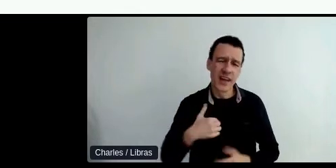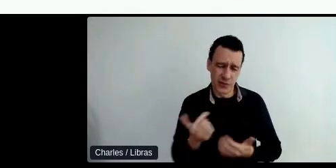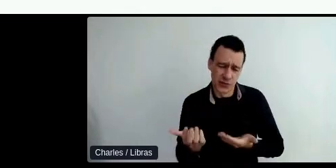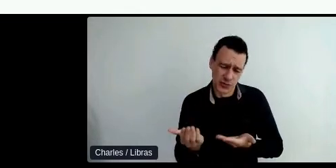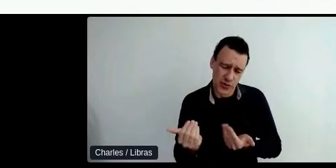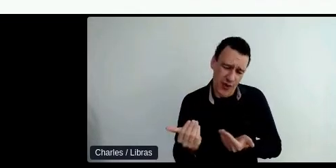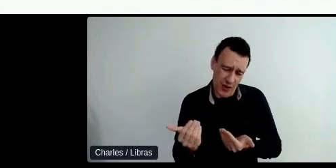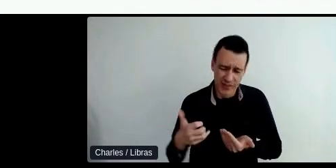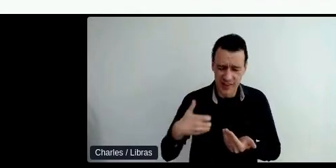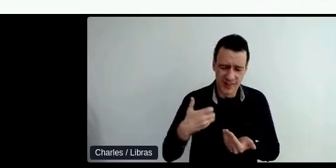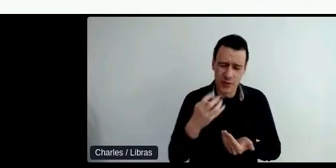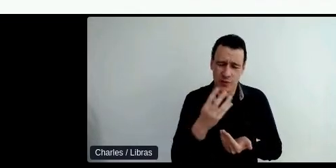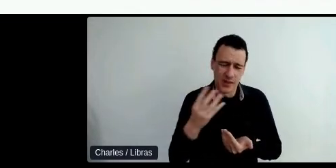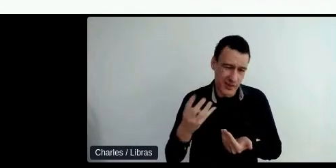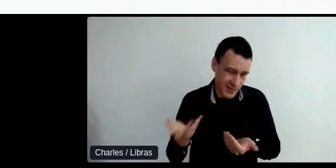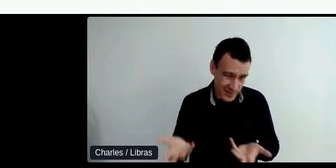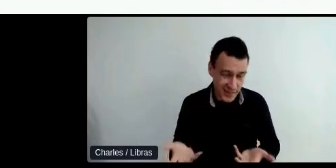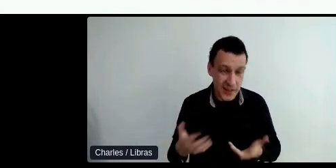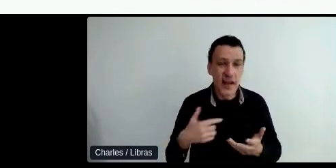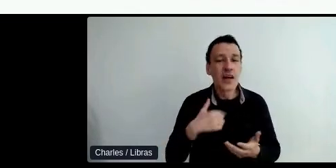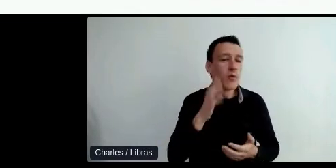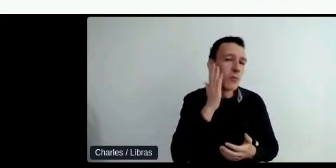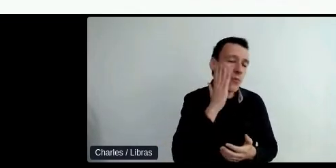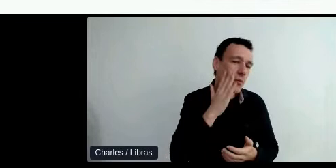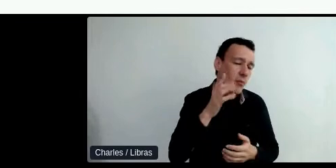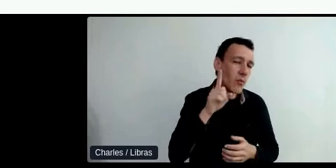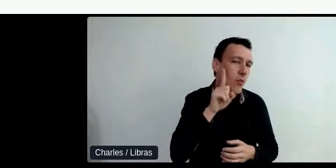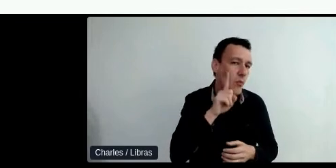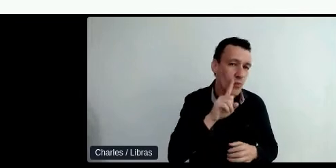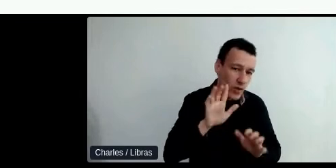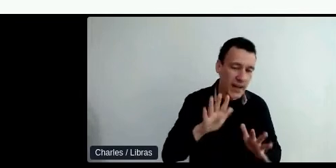tenho pele morena, tô cabelo liso,